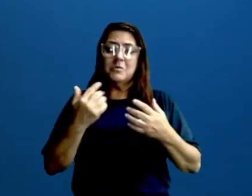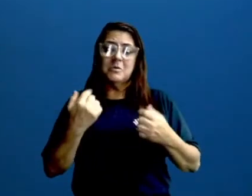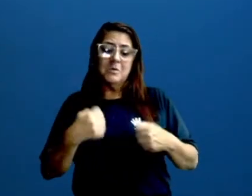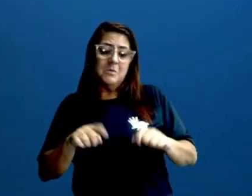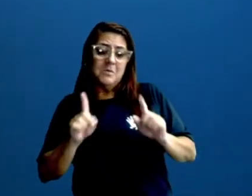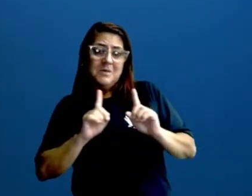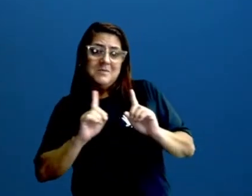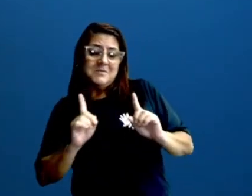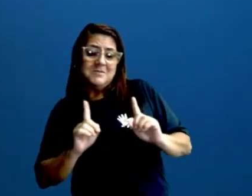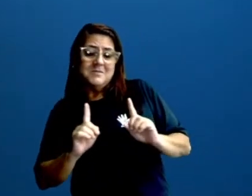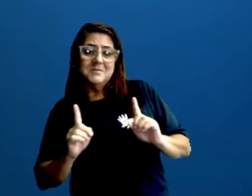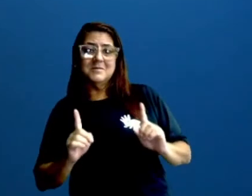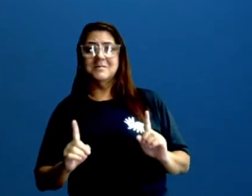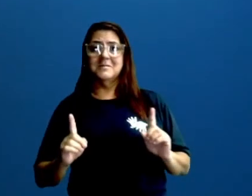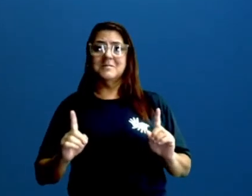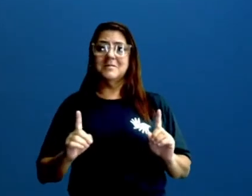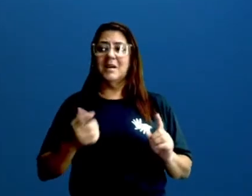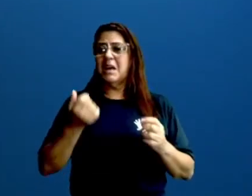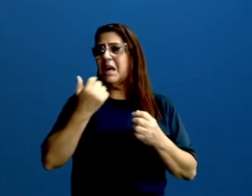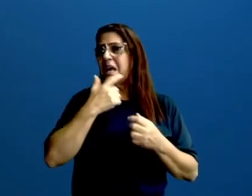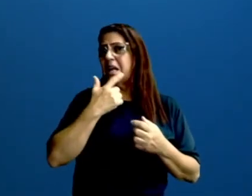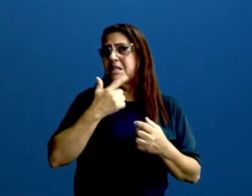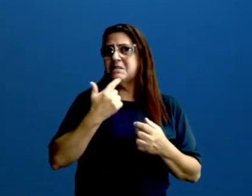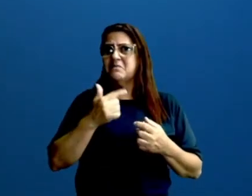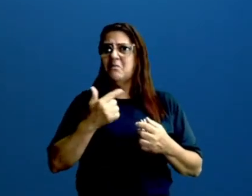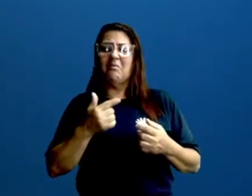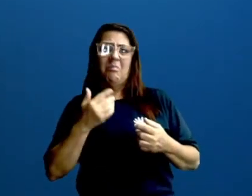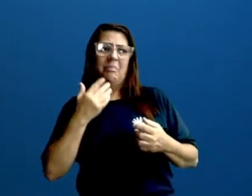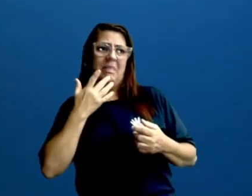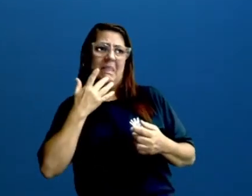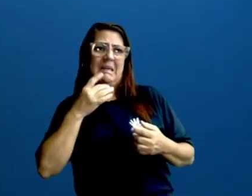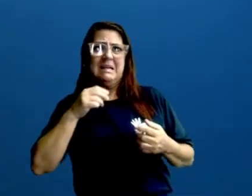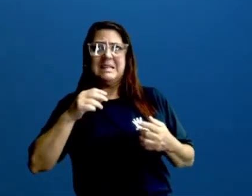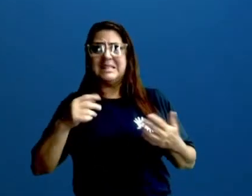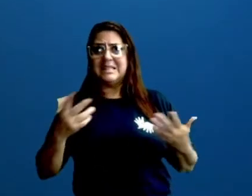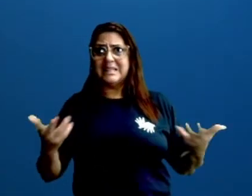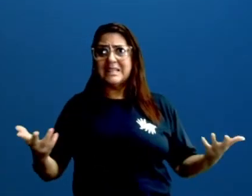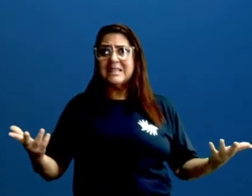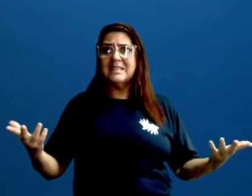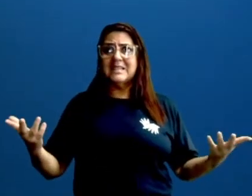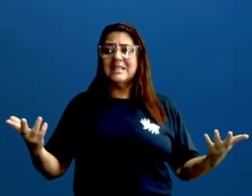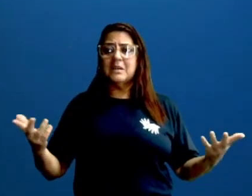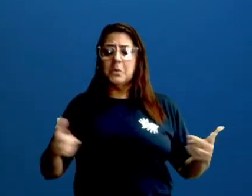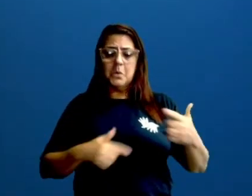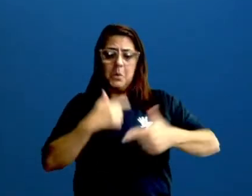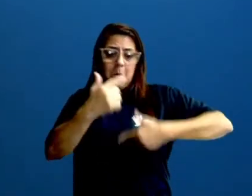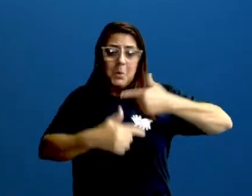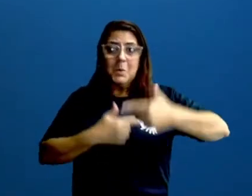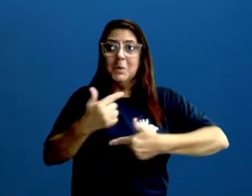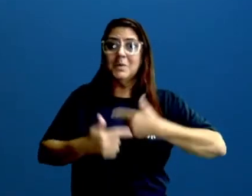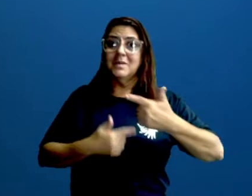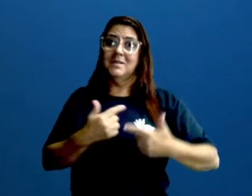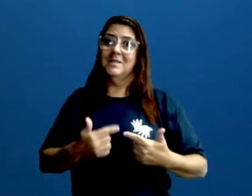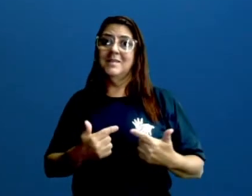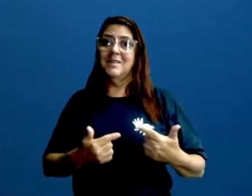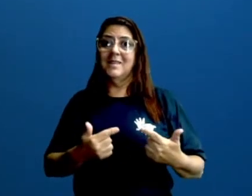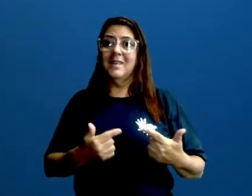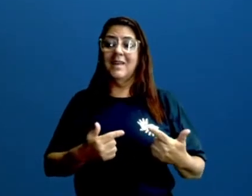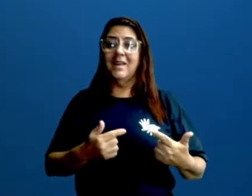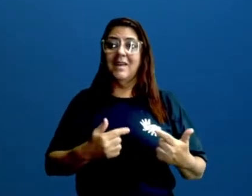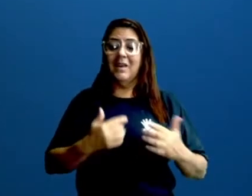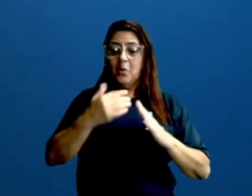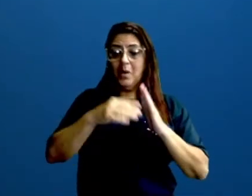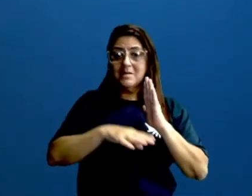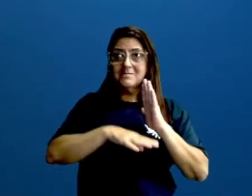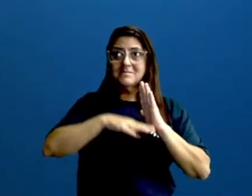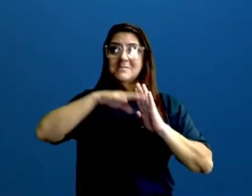carece acrescentar, é sem graça, é insosso e é não ter por que lutar. Quem é meio é quase